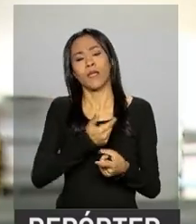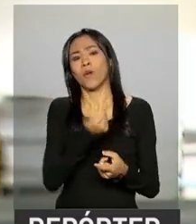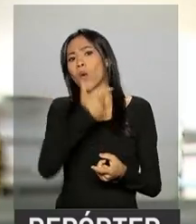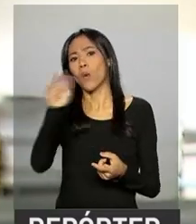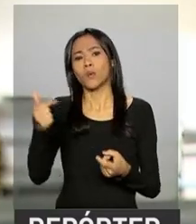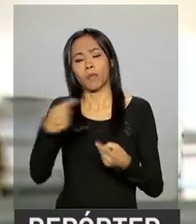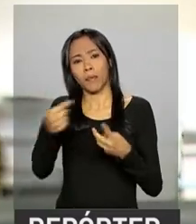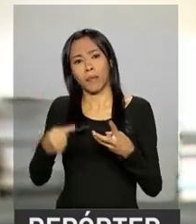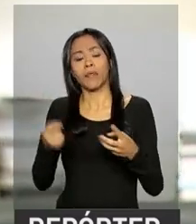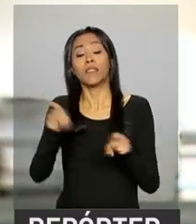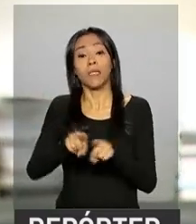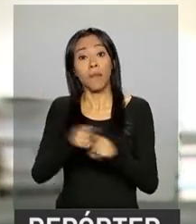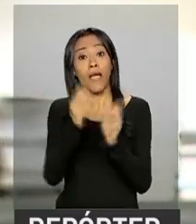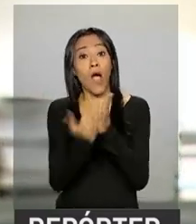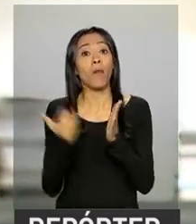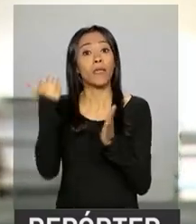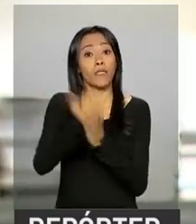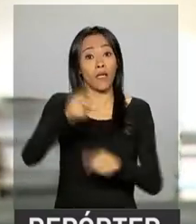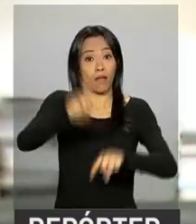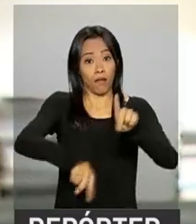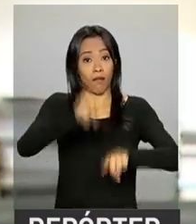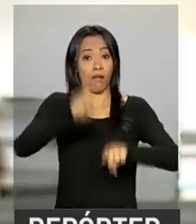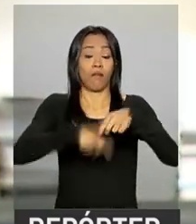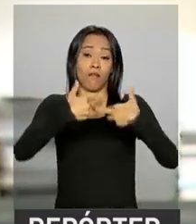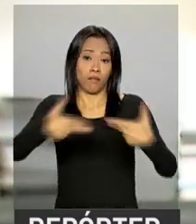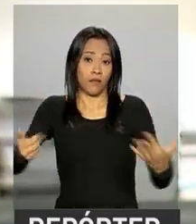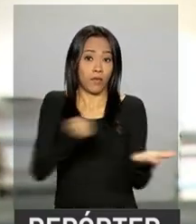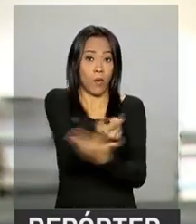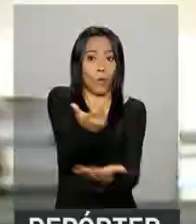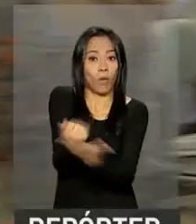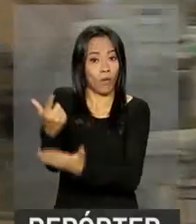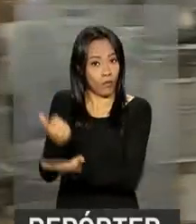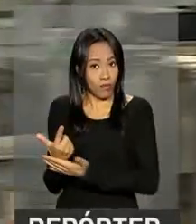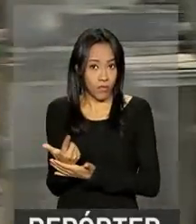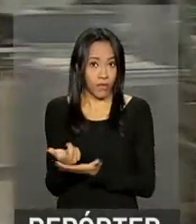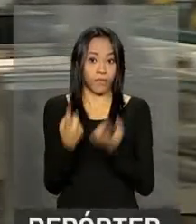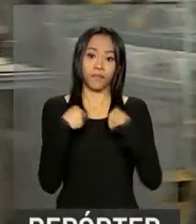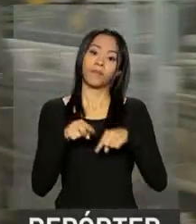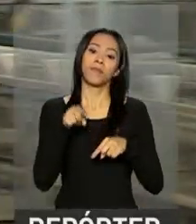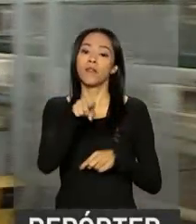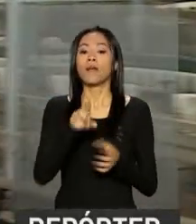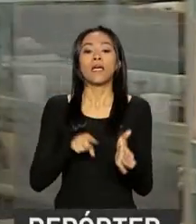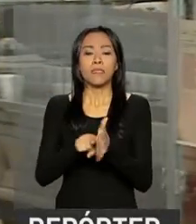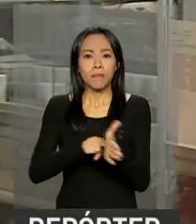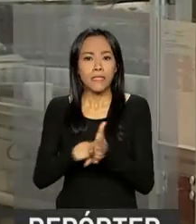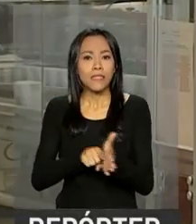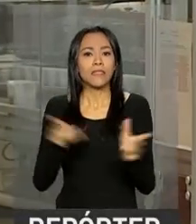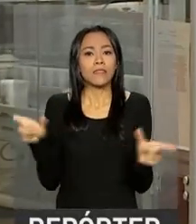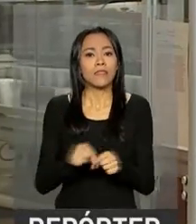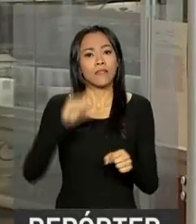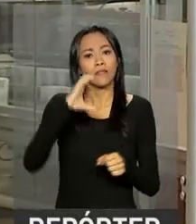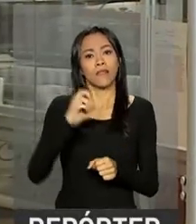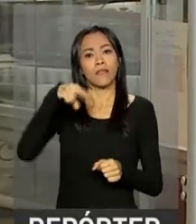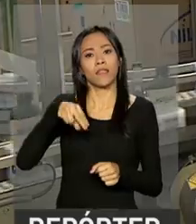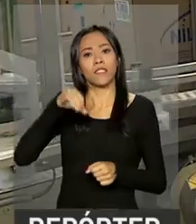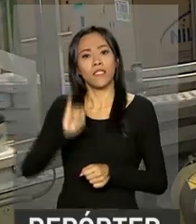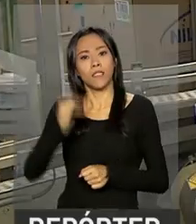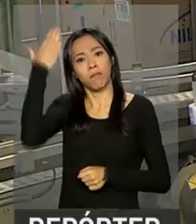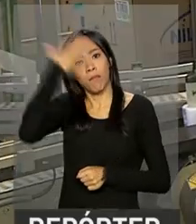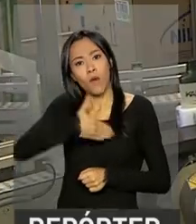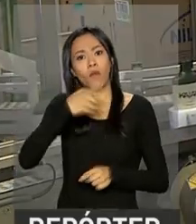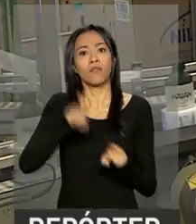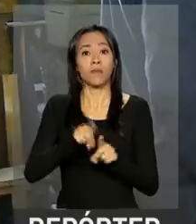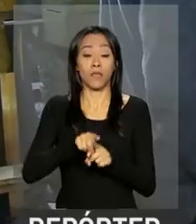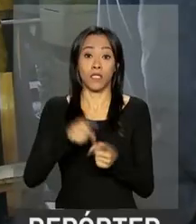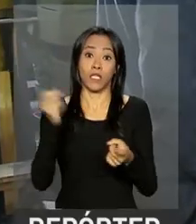expectativa de aumentar as compras de matérias primas para poder aumentar essa produção a pesquisa da CNI mostrou também que o índice